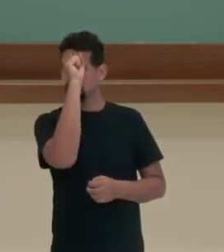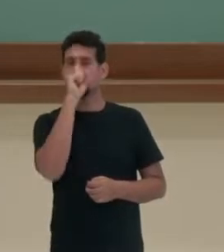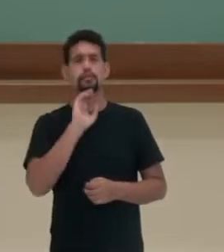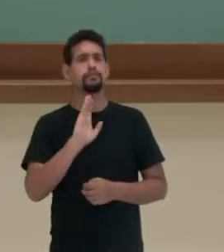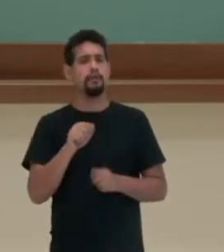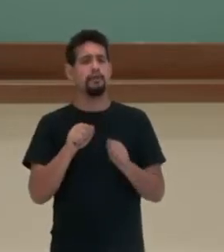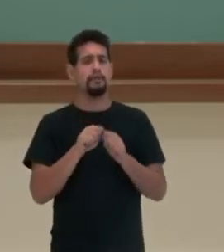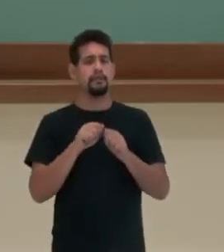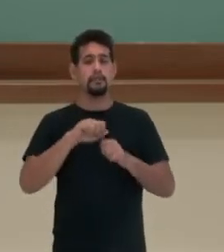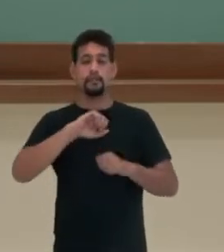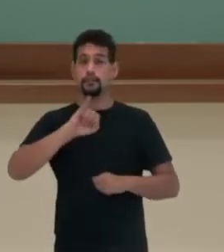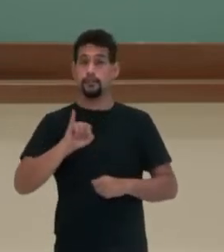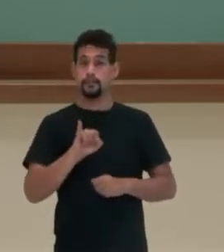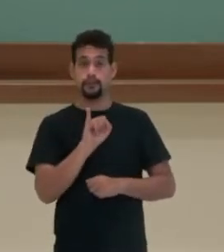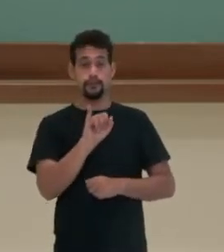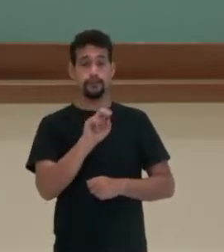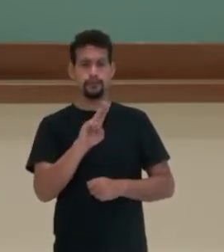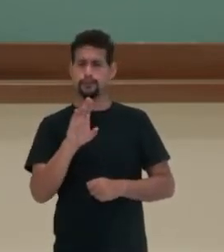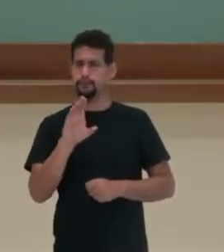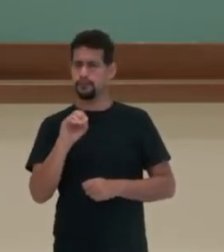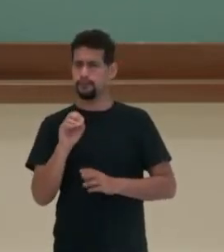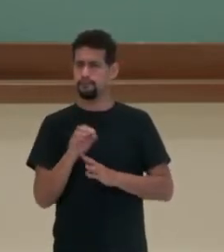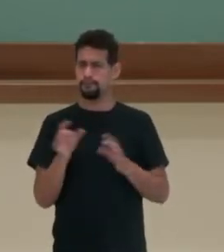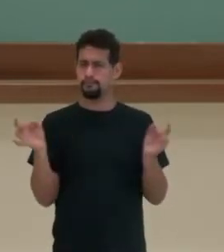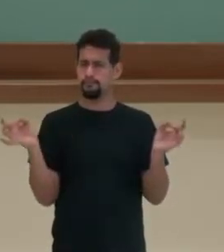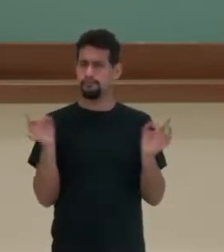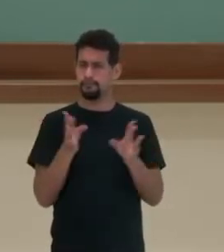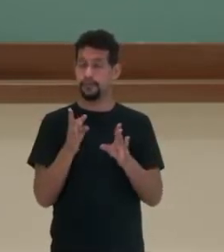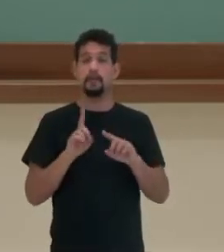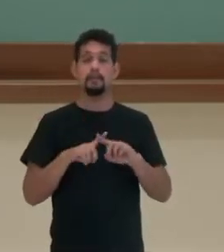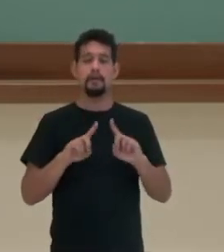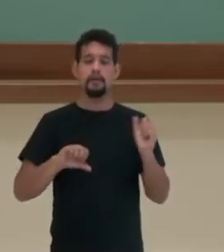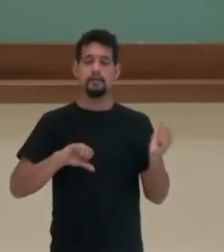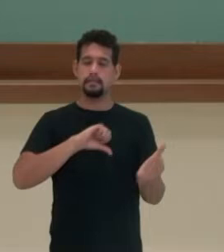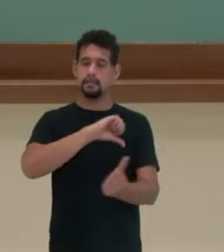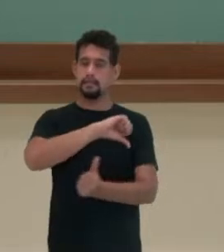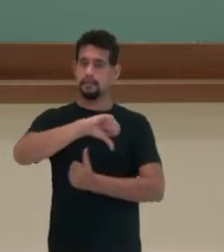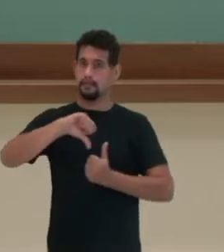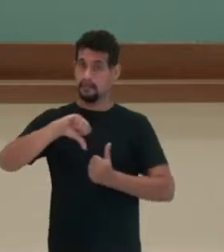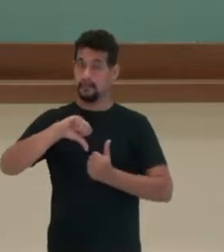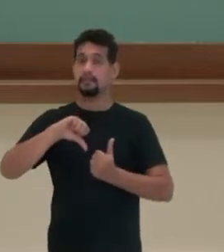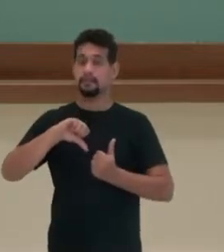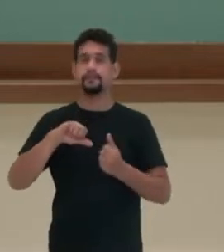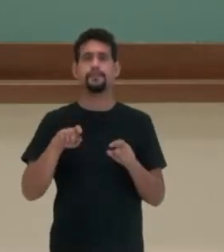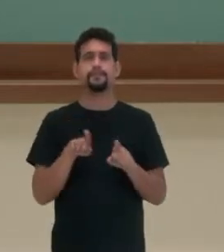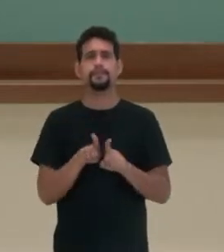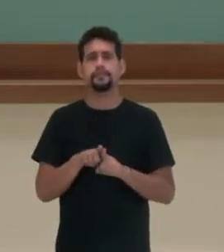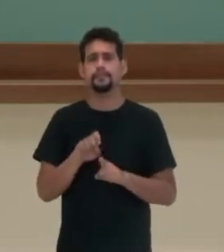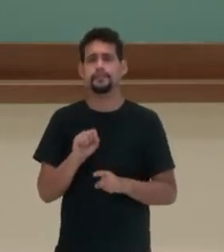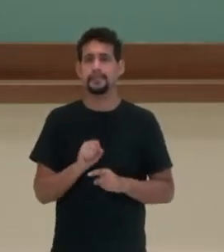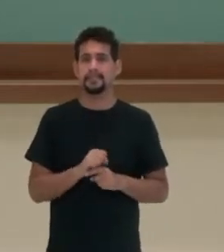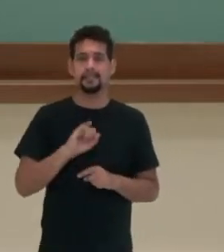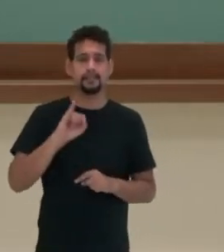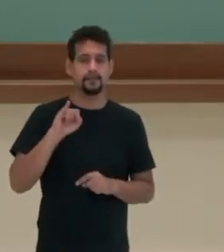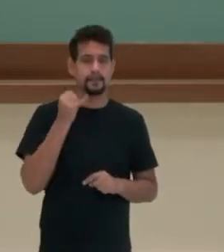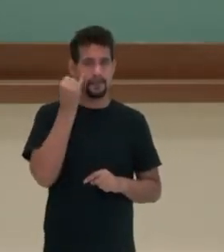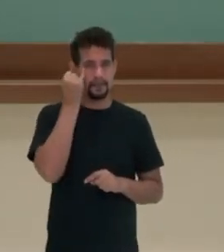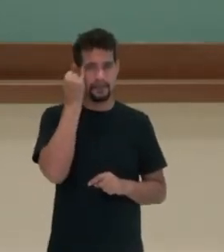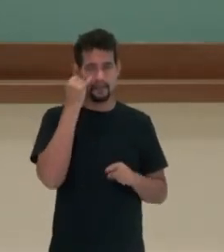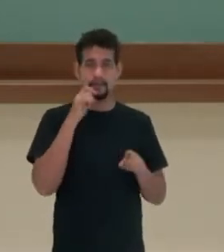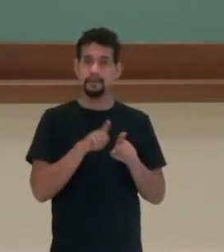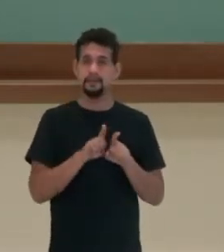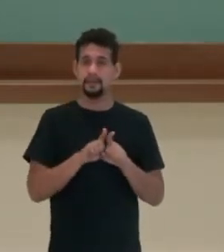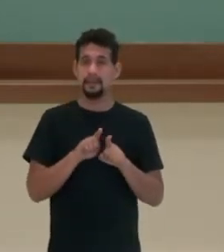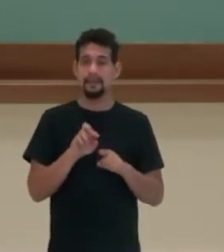judô, né, o jiu-jitsu, o judô, e daí ele transformou, né, o jiu-jitsu que era japonês, o